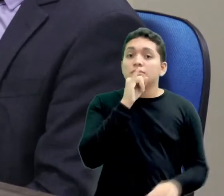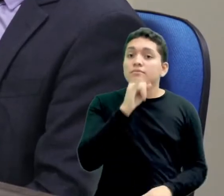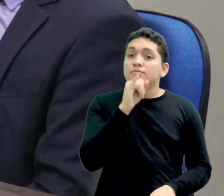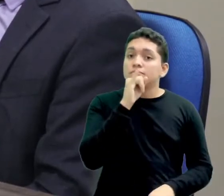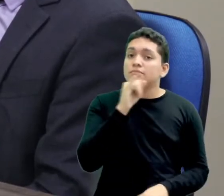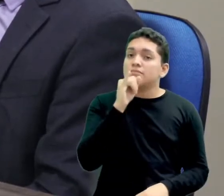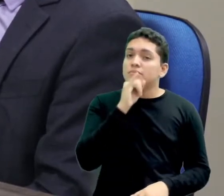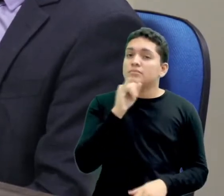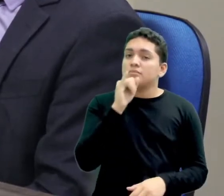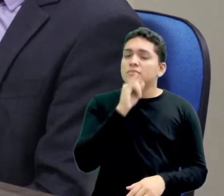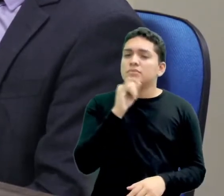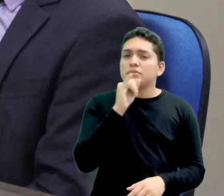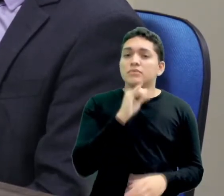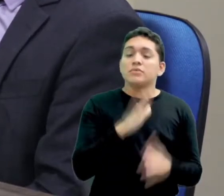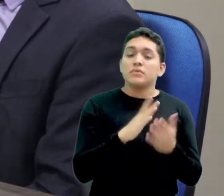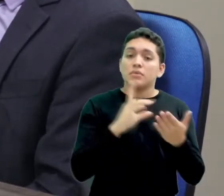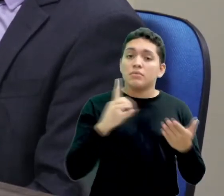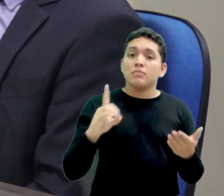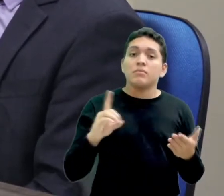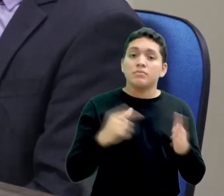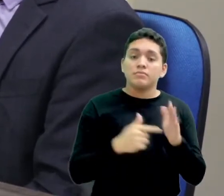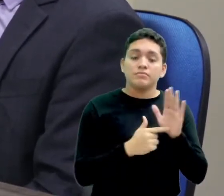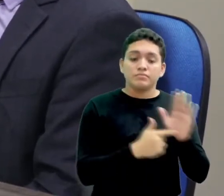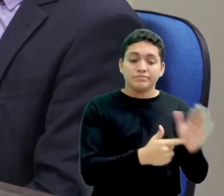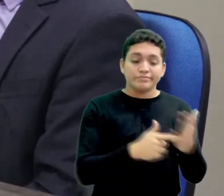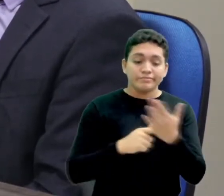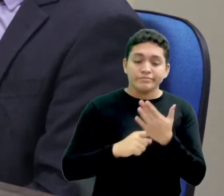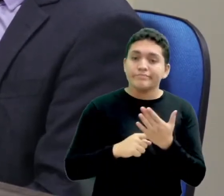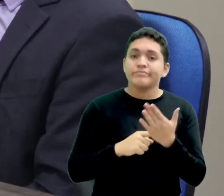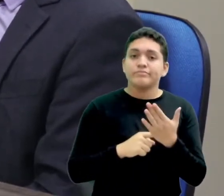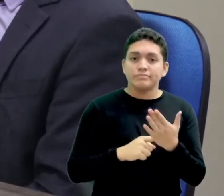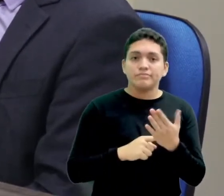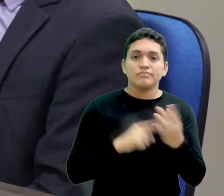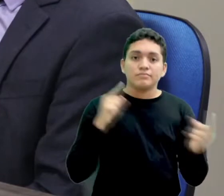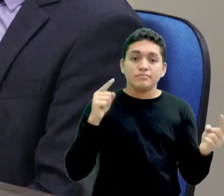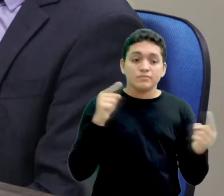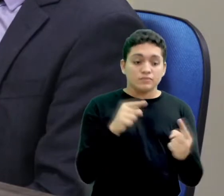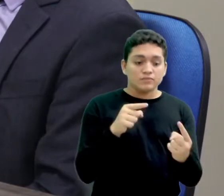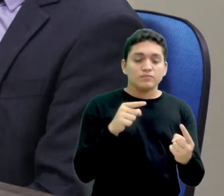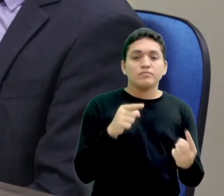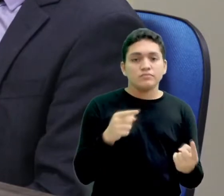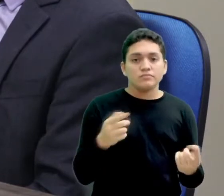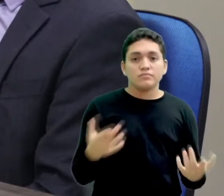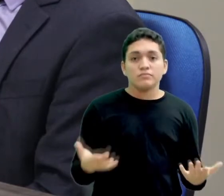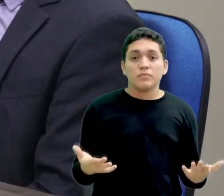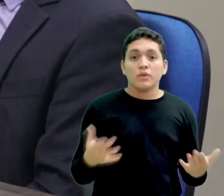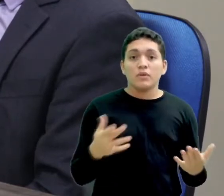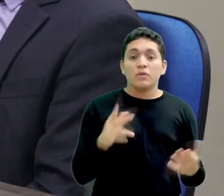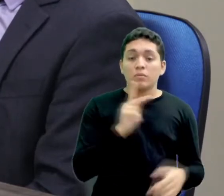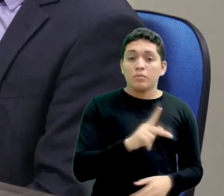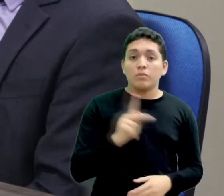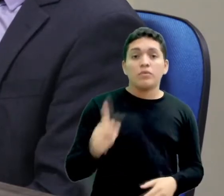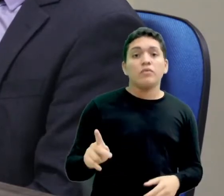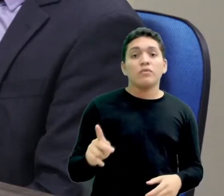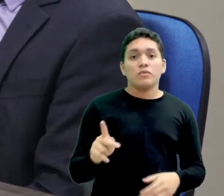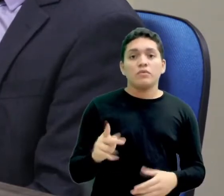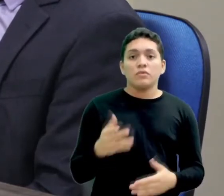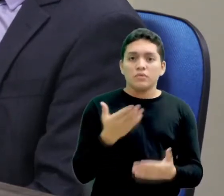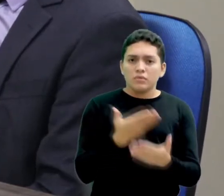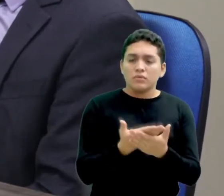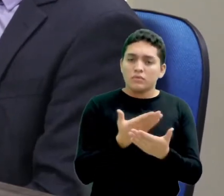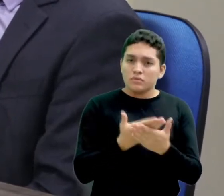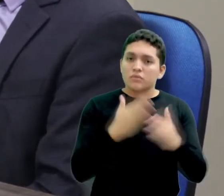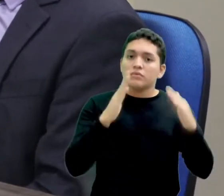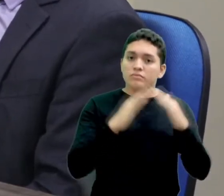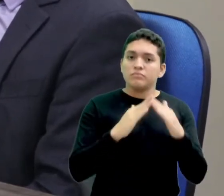da Bíblia Sagrada que vão exatamente nos mostrar essa questão. E o professor em sala de aula, Diácono Adriano,